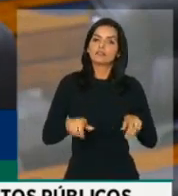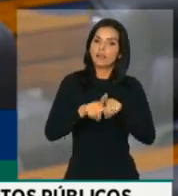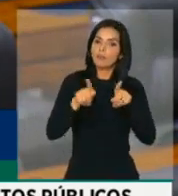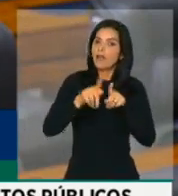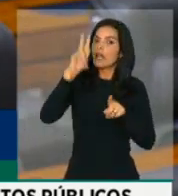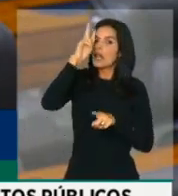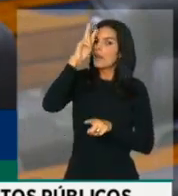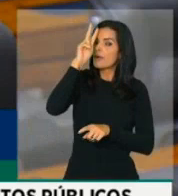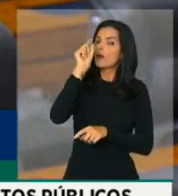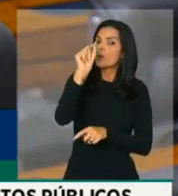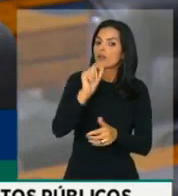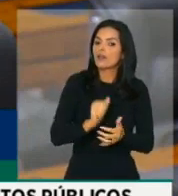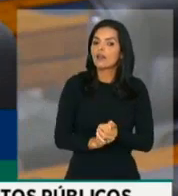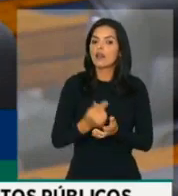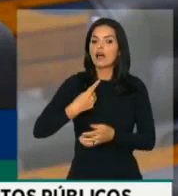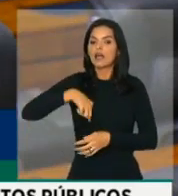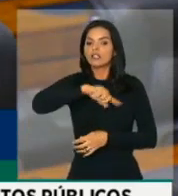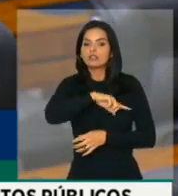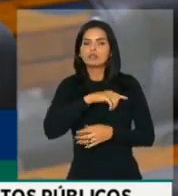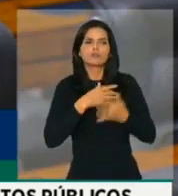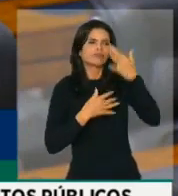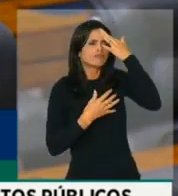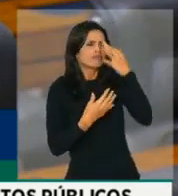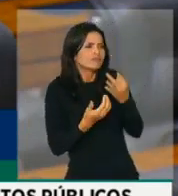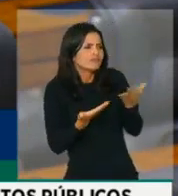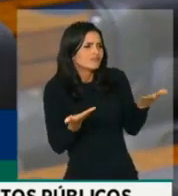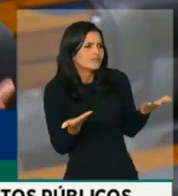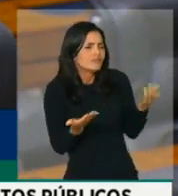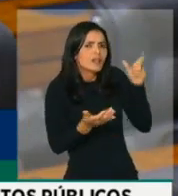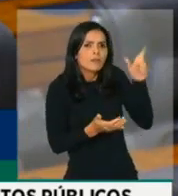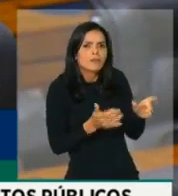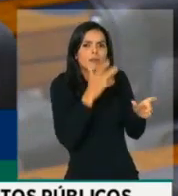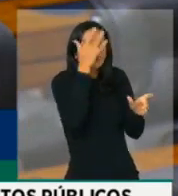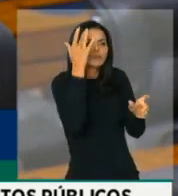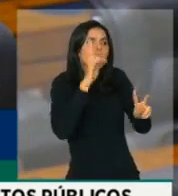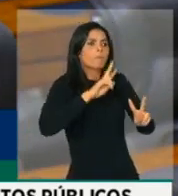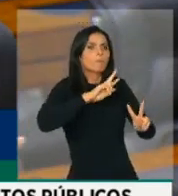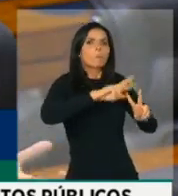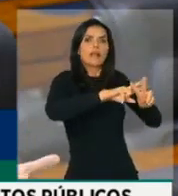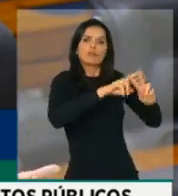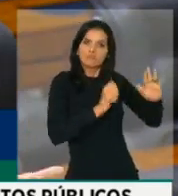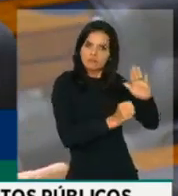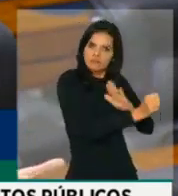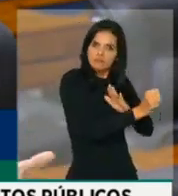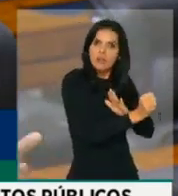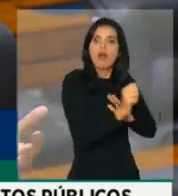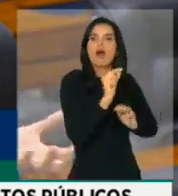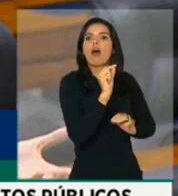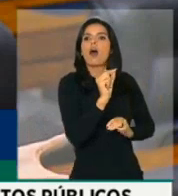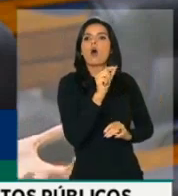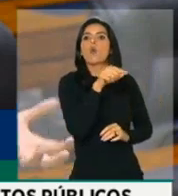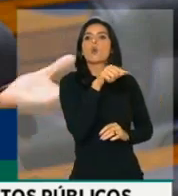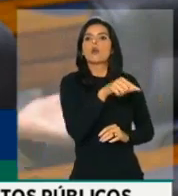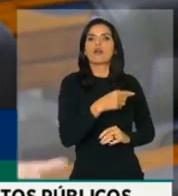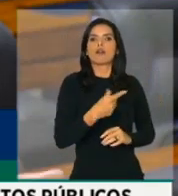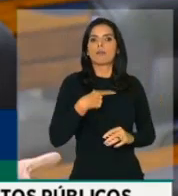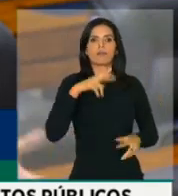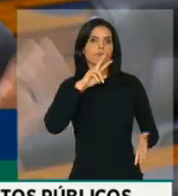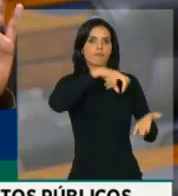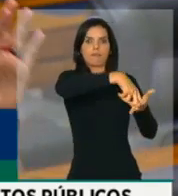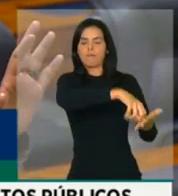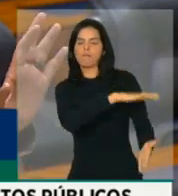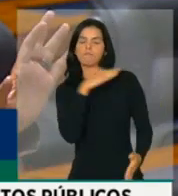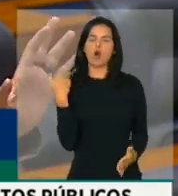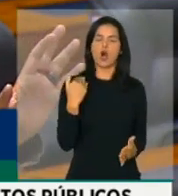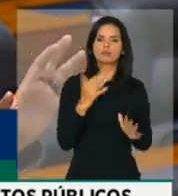também que a gente não entende que a pessoa presa, ela tem que estar condenada à morte.